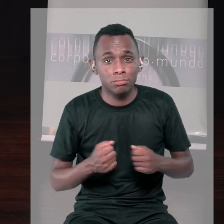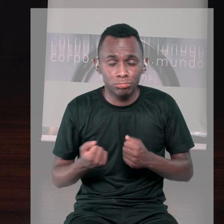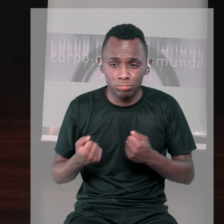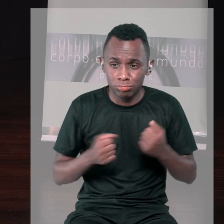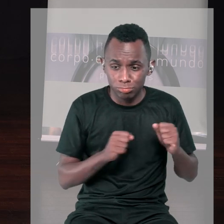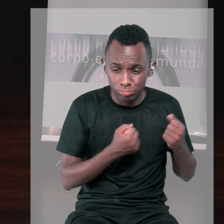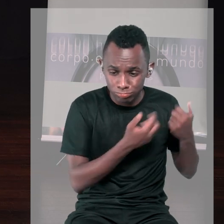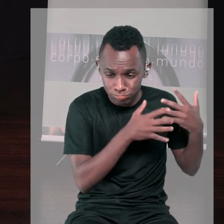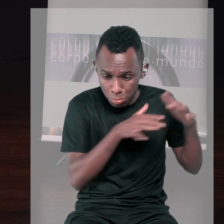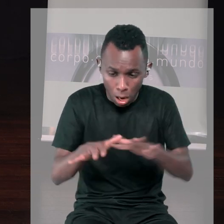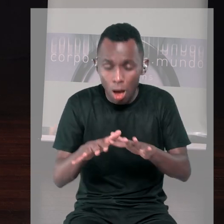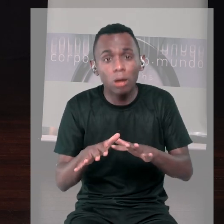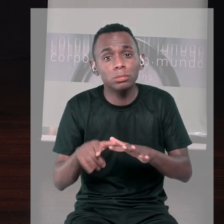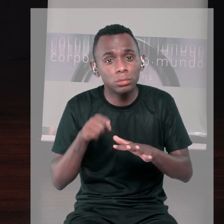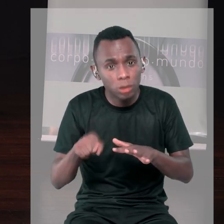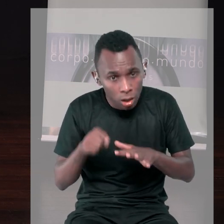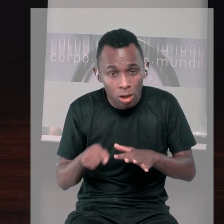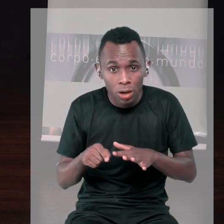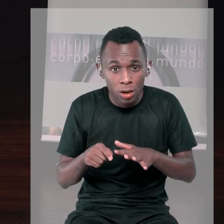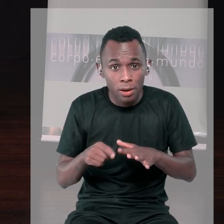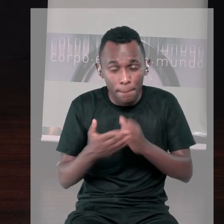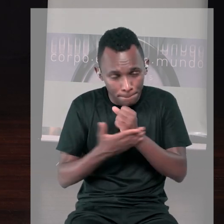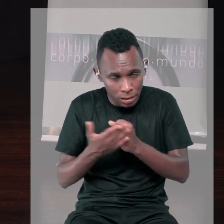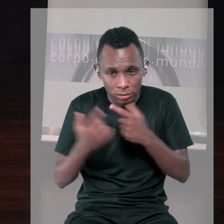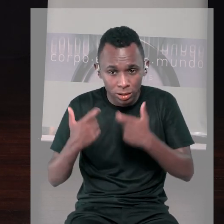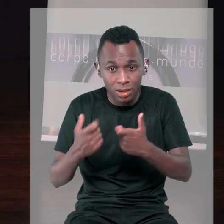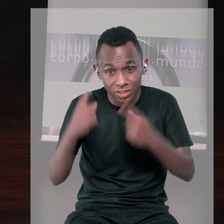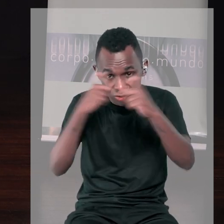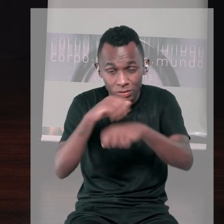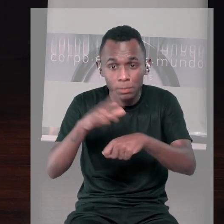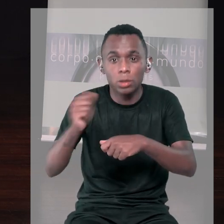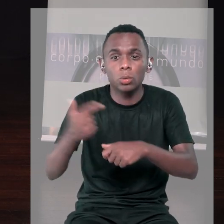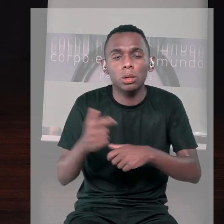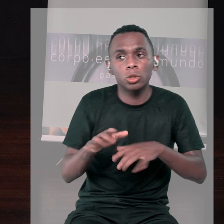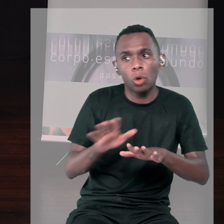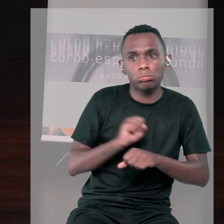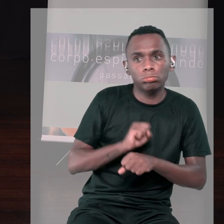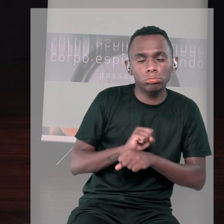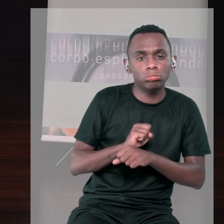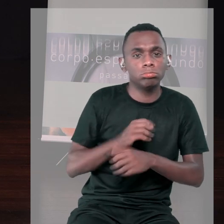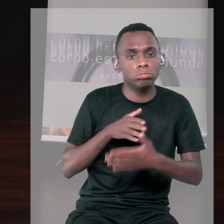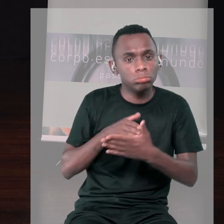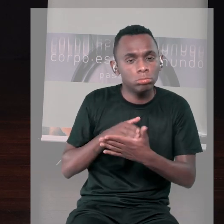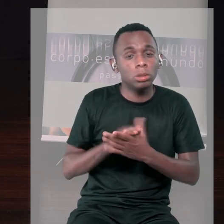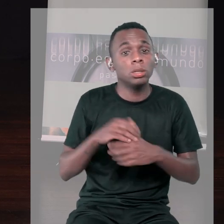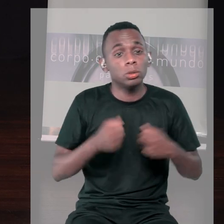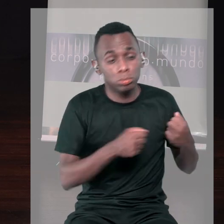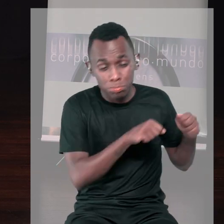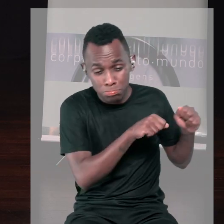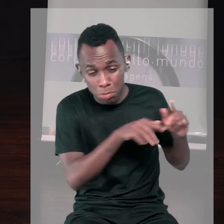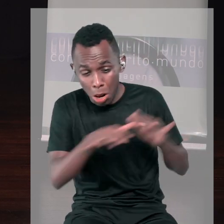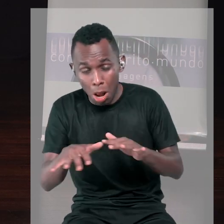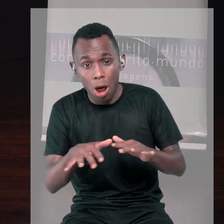é um princípio fundamental da guerra, é mais difícil do que defender. Então, quando você parte para uma contraofensiva, como nós